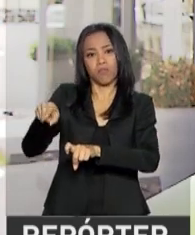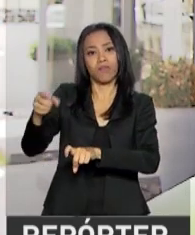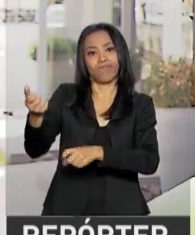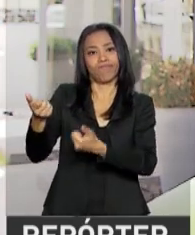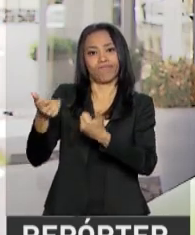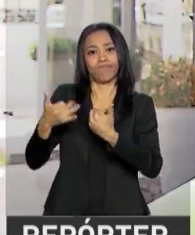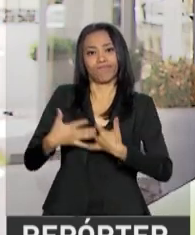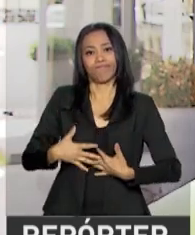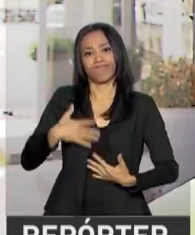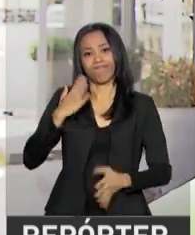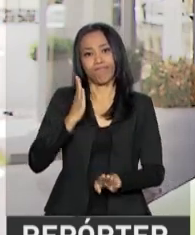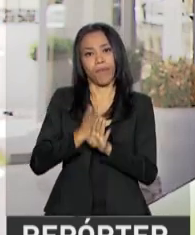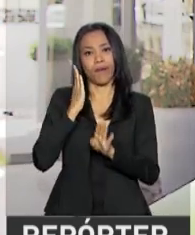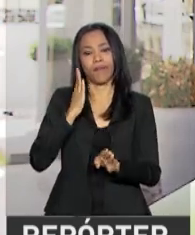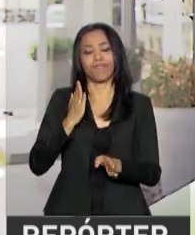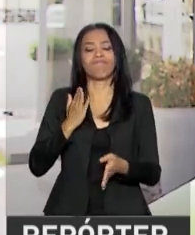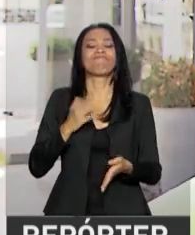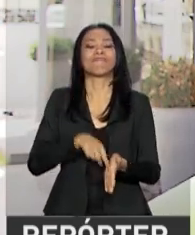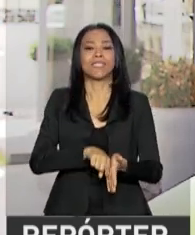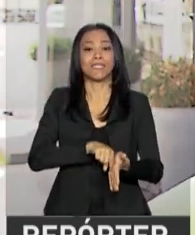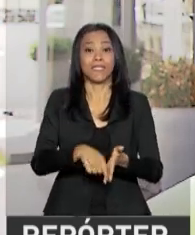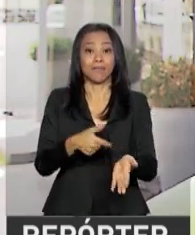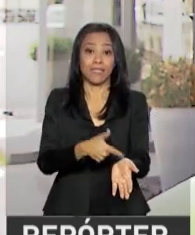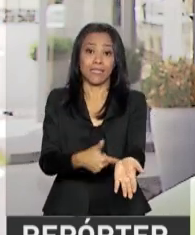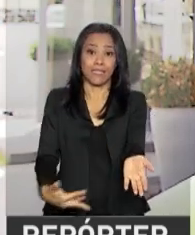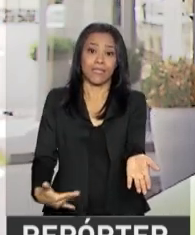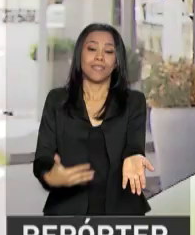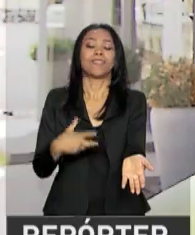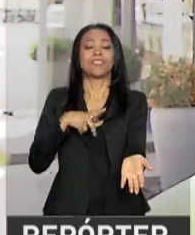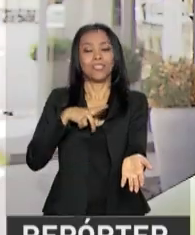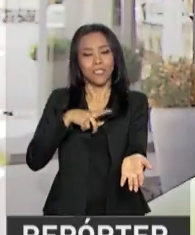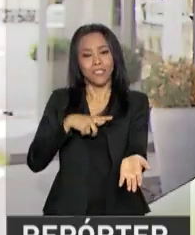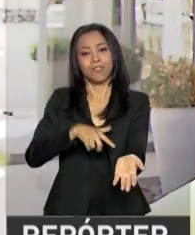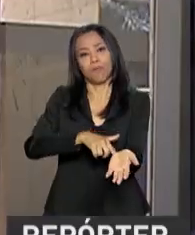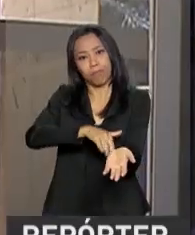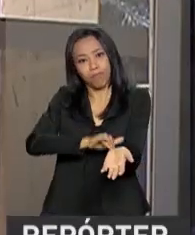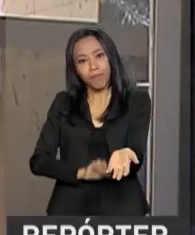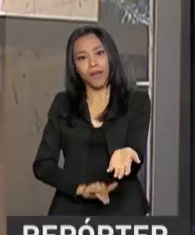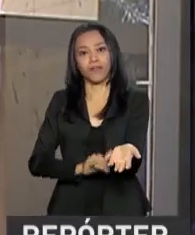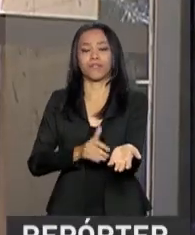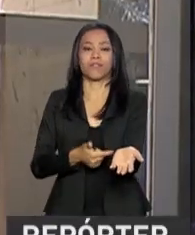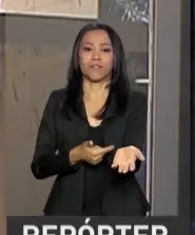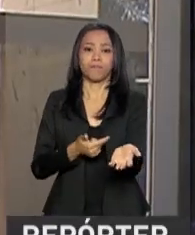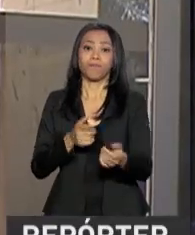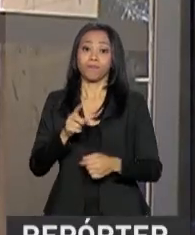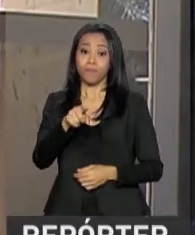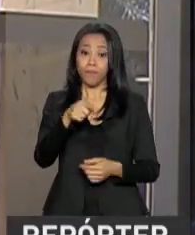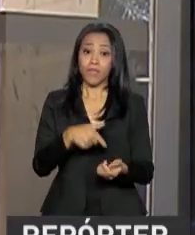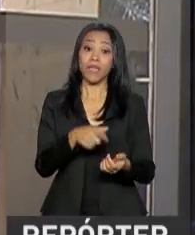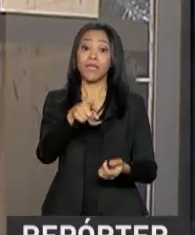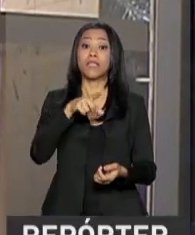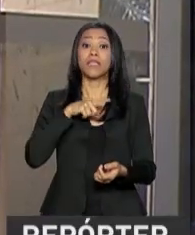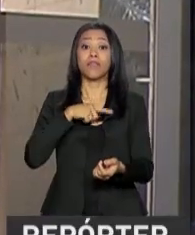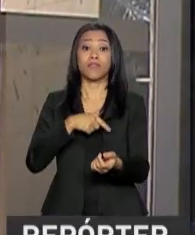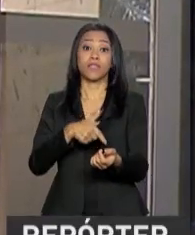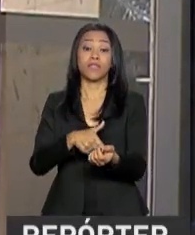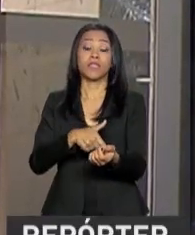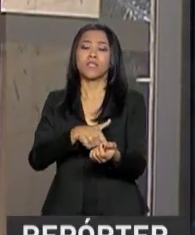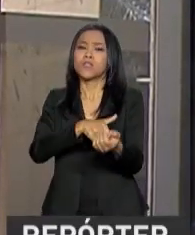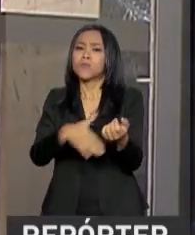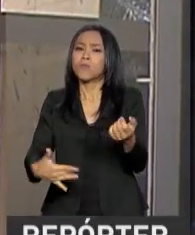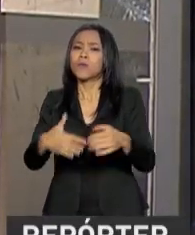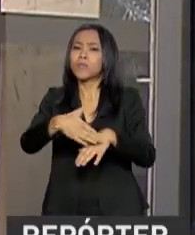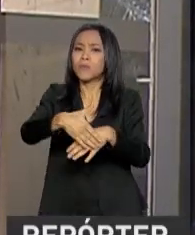de exame de sangue de que a e uma baixa no meus elementos sanguíneos marcos foi diagnosticado com hemoglobinúria